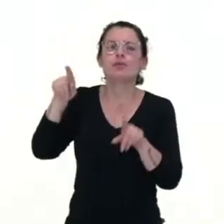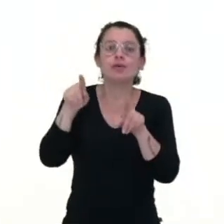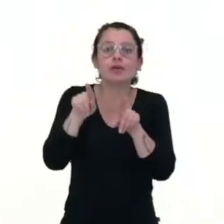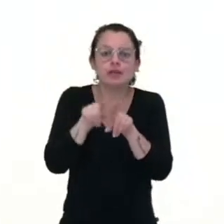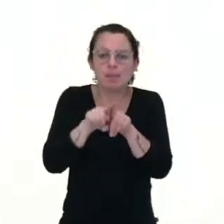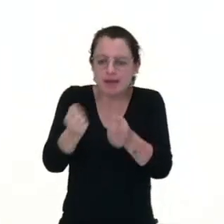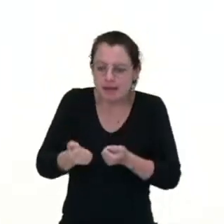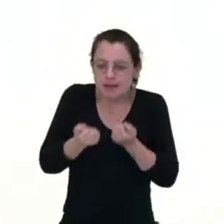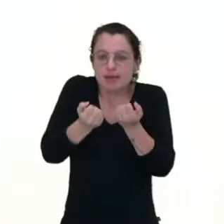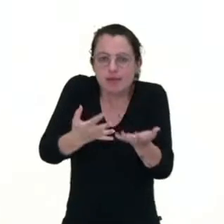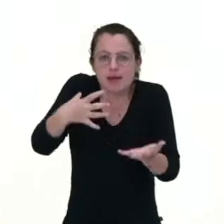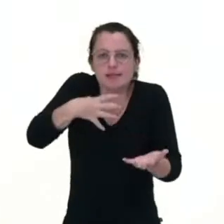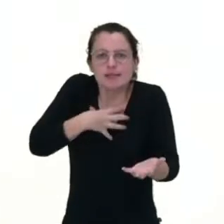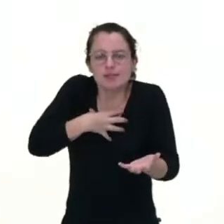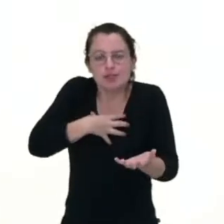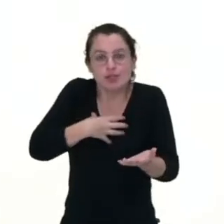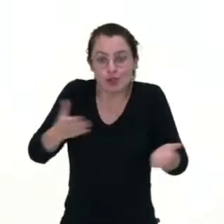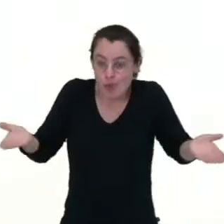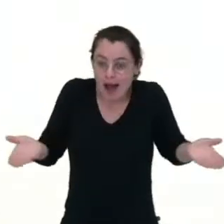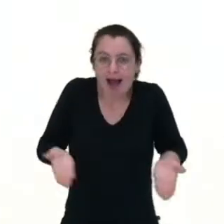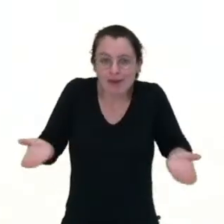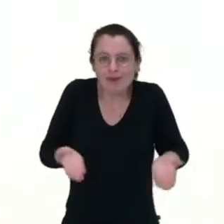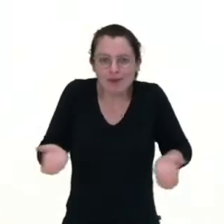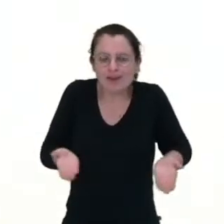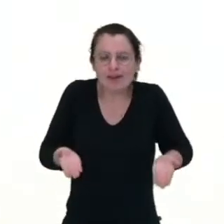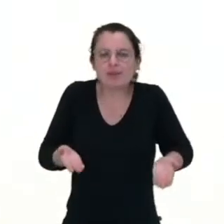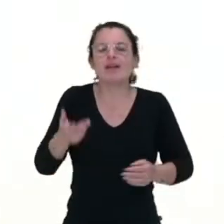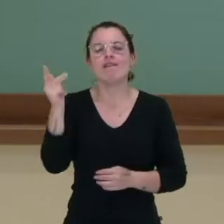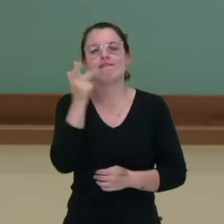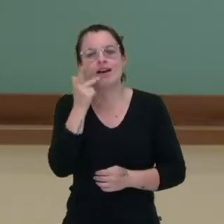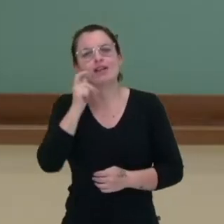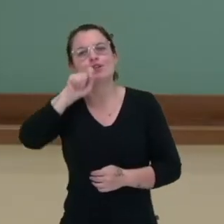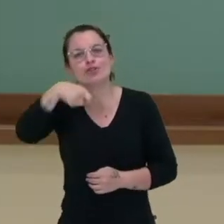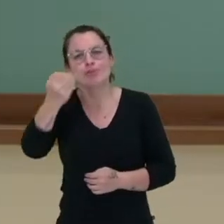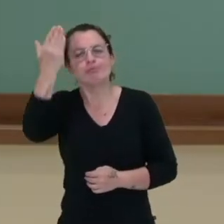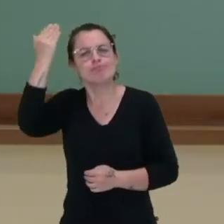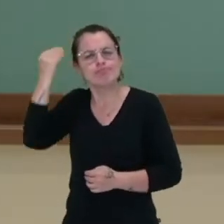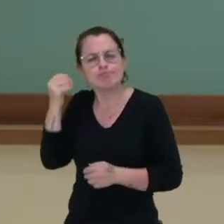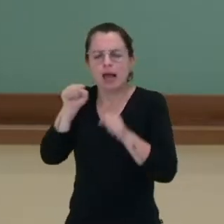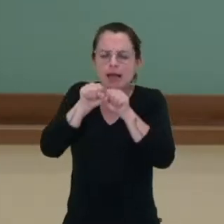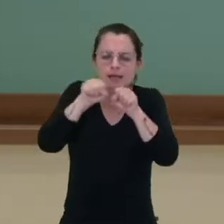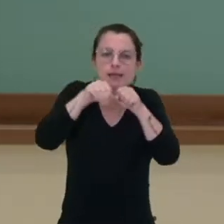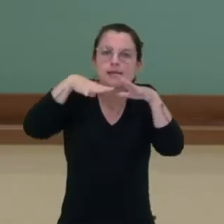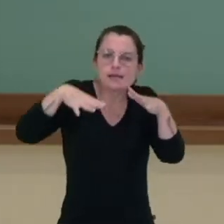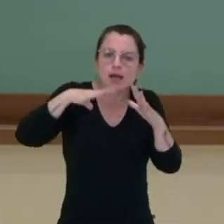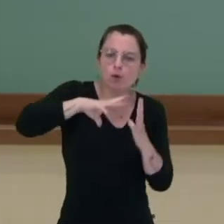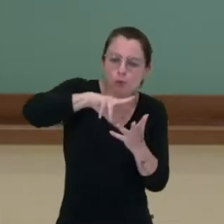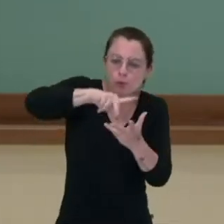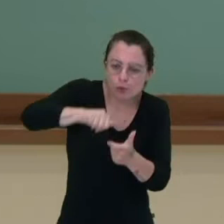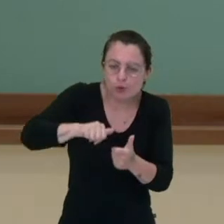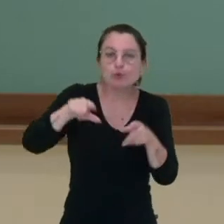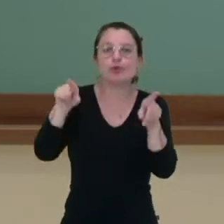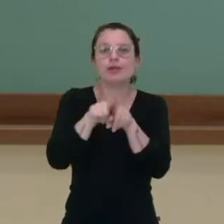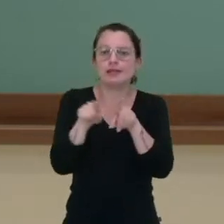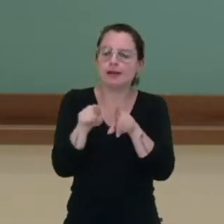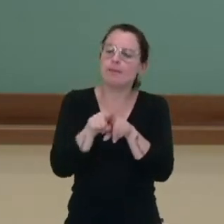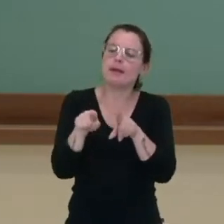explicam a origem, o destino da vida, da terra, de todos os seres e coisas. Então aí nós vamos ter